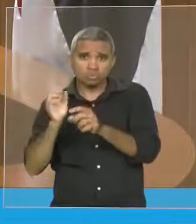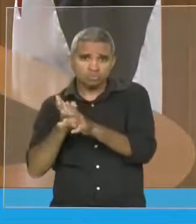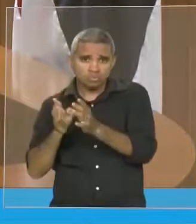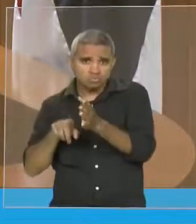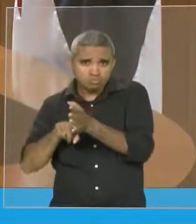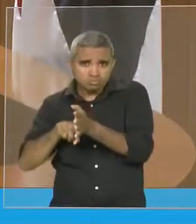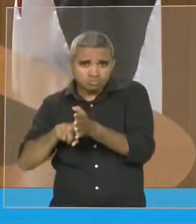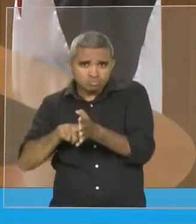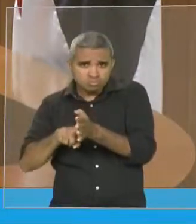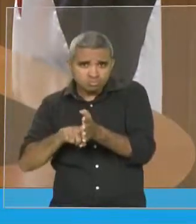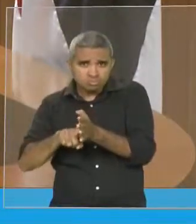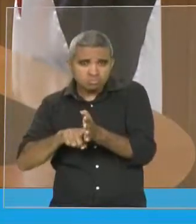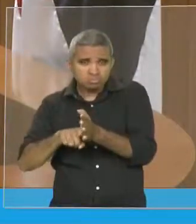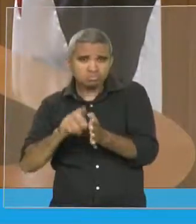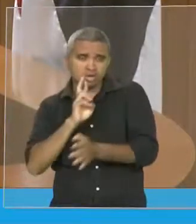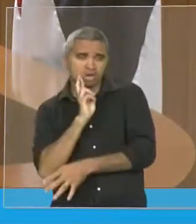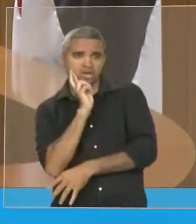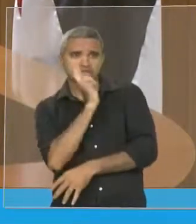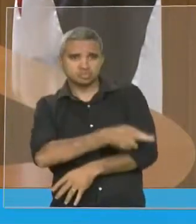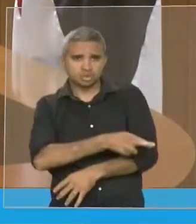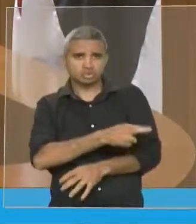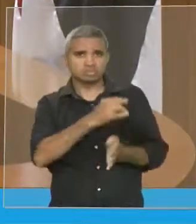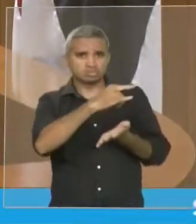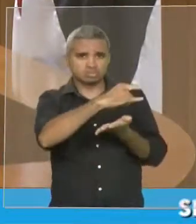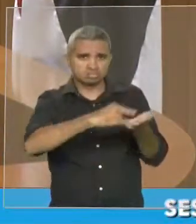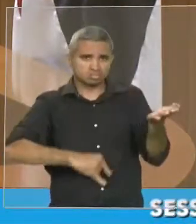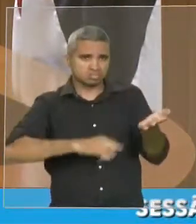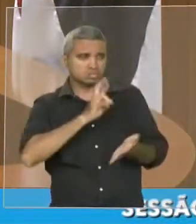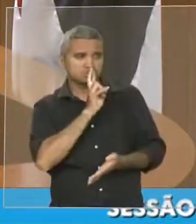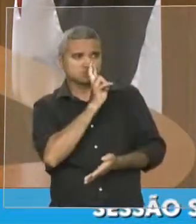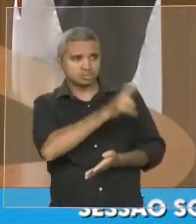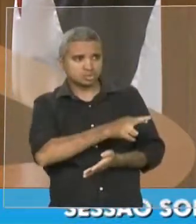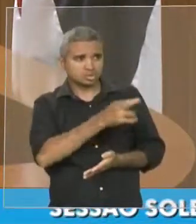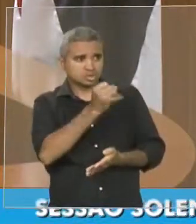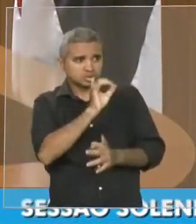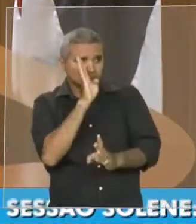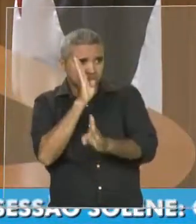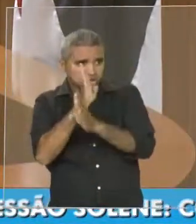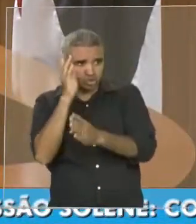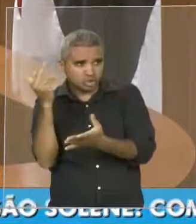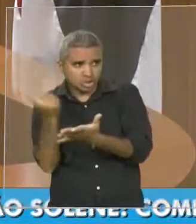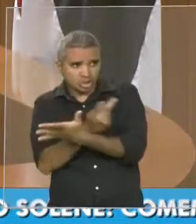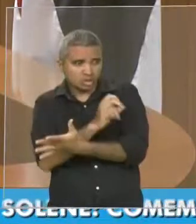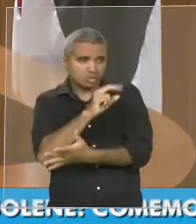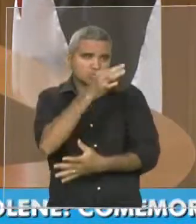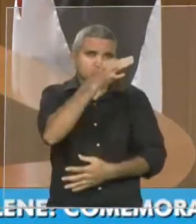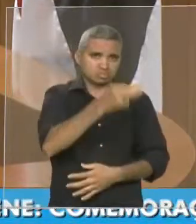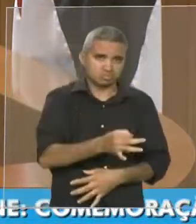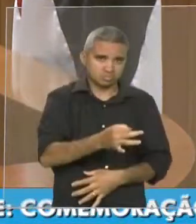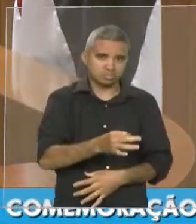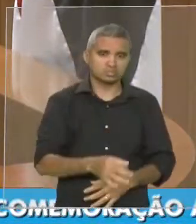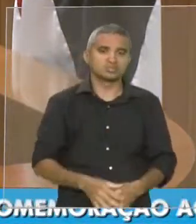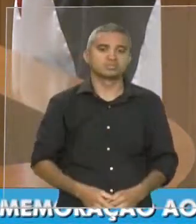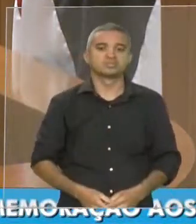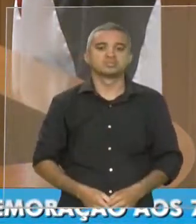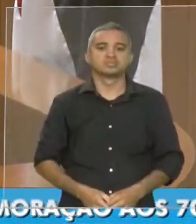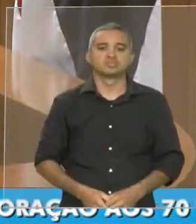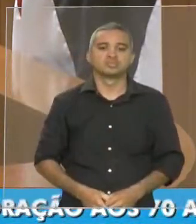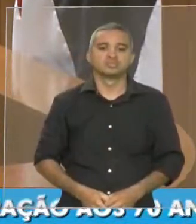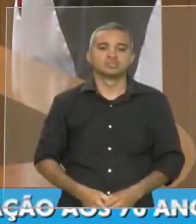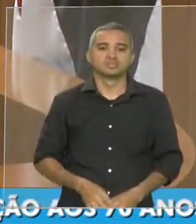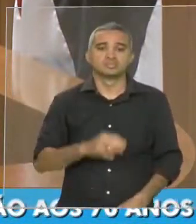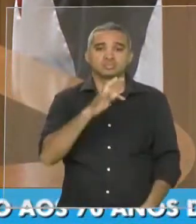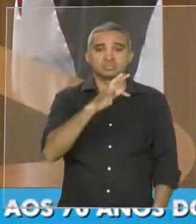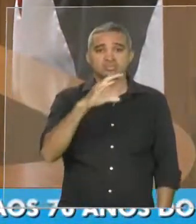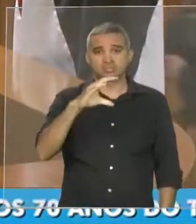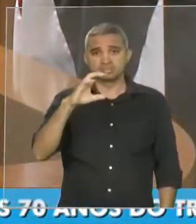uma tese sobre a questão apresentada. A normativa ou regulamentar, porque o Tribunal de